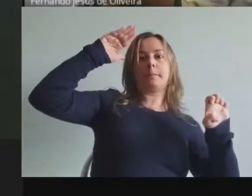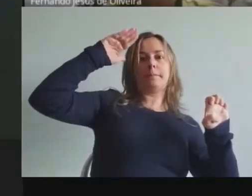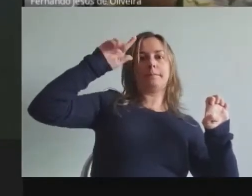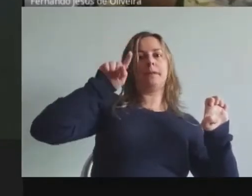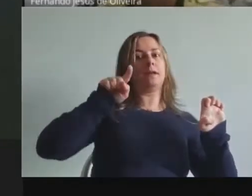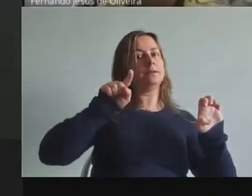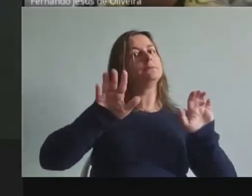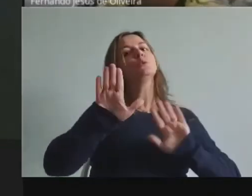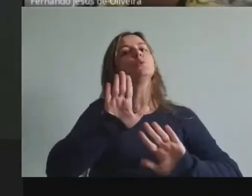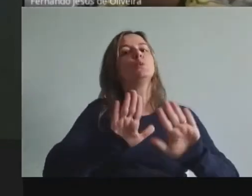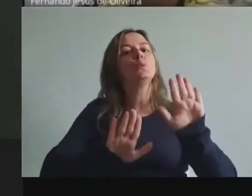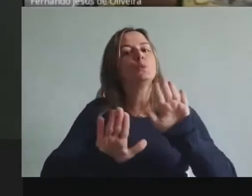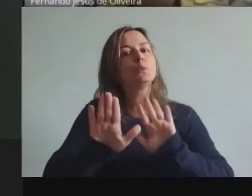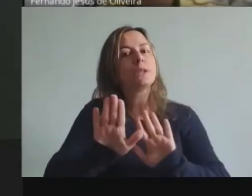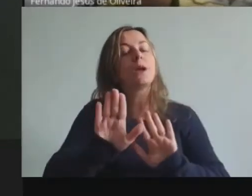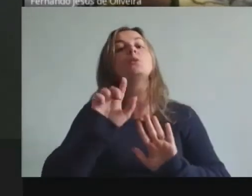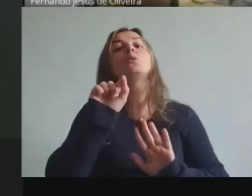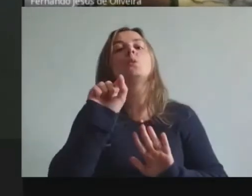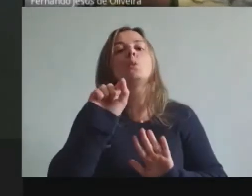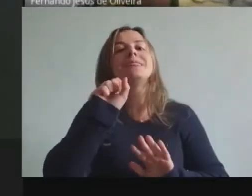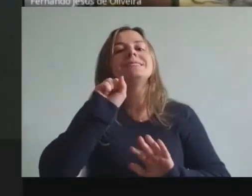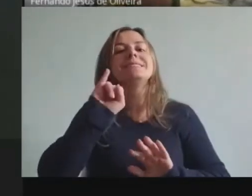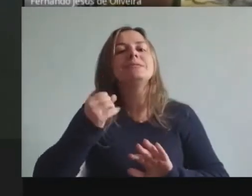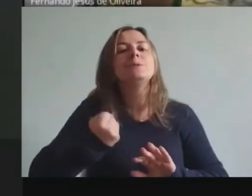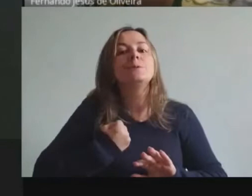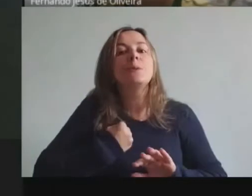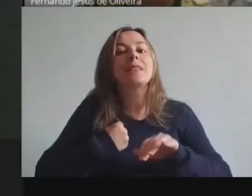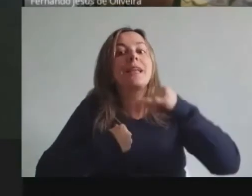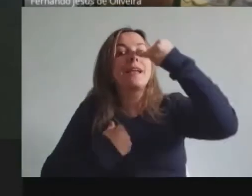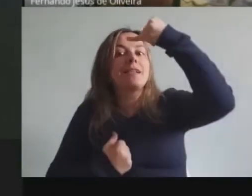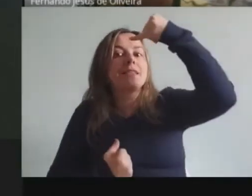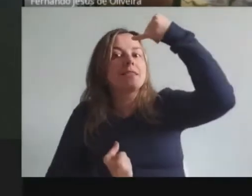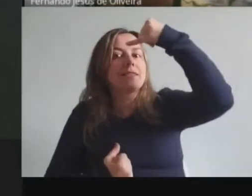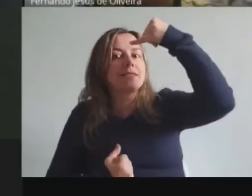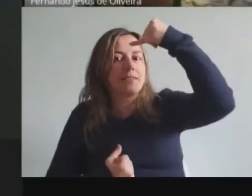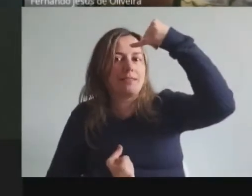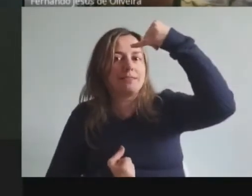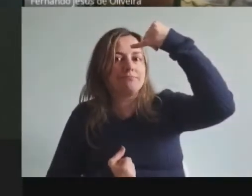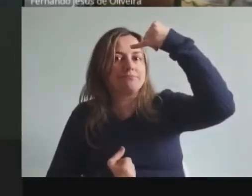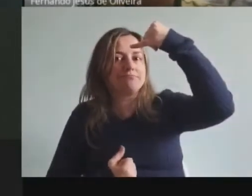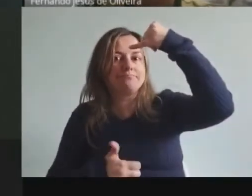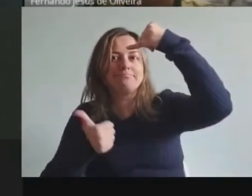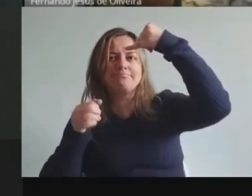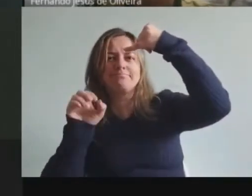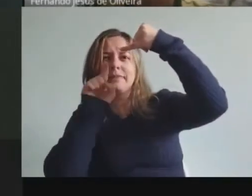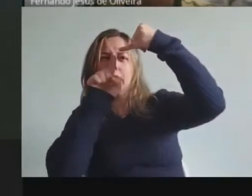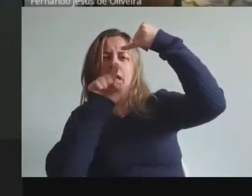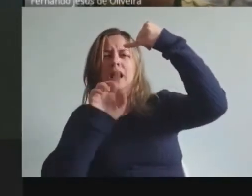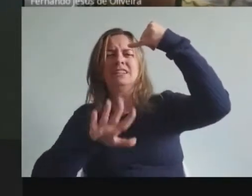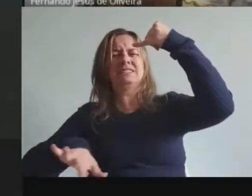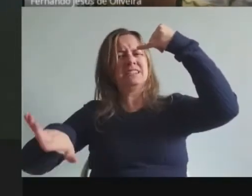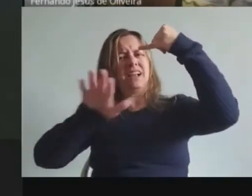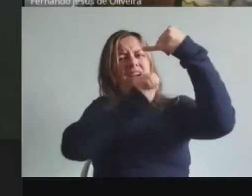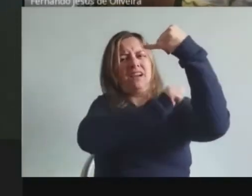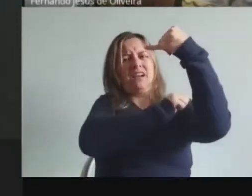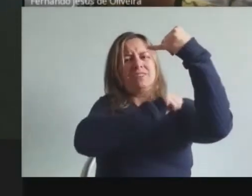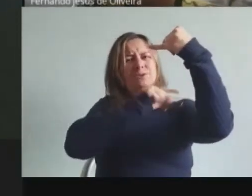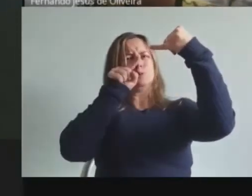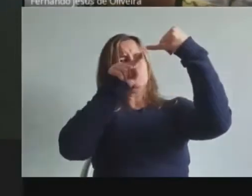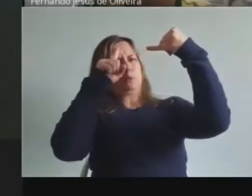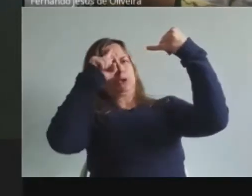Agora, cuidado com número negativo, galera. Com potência negativa. A turma tem uma dificuldade com